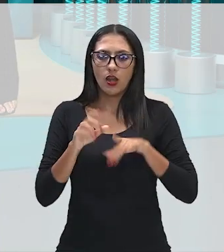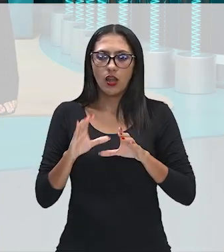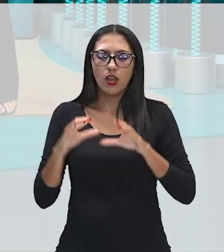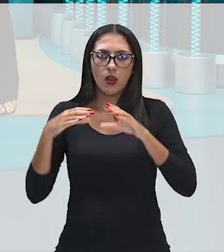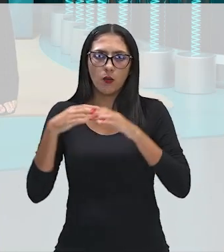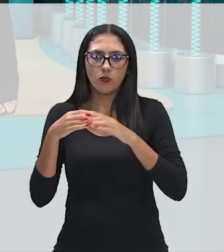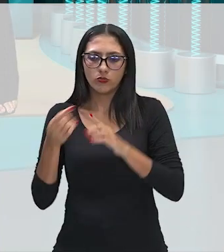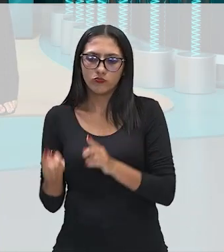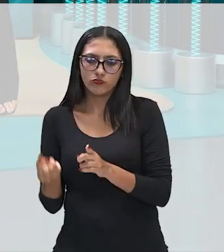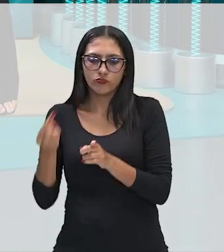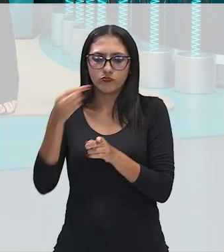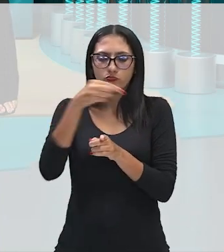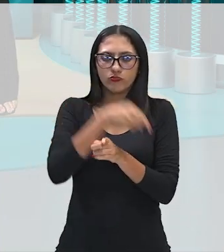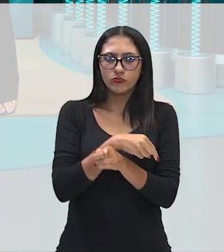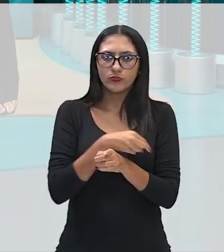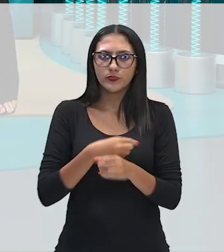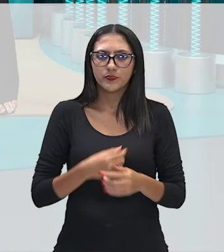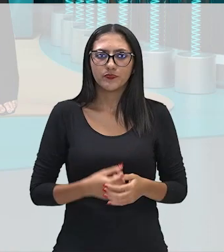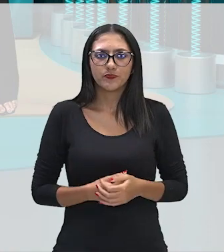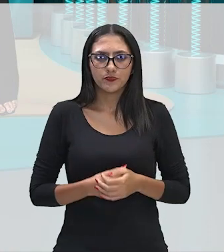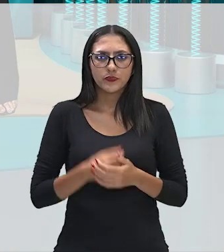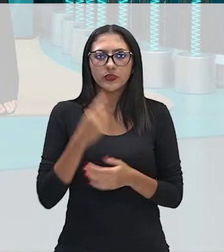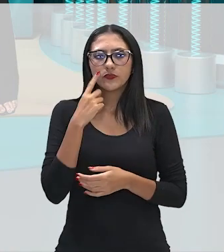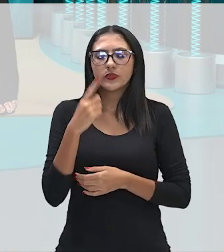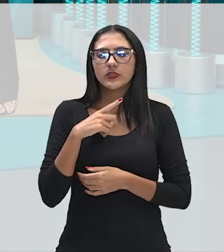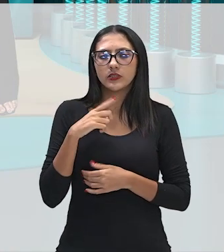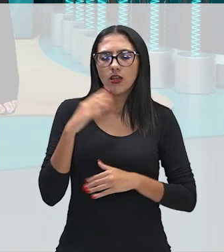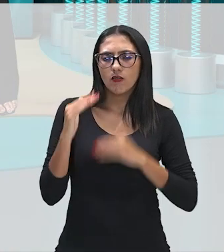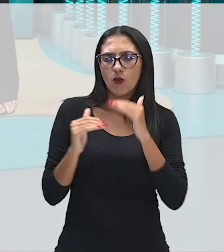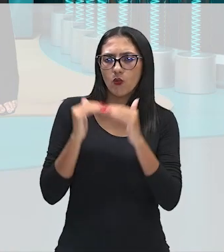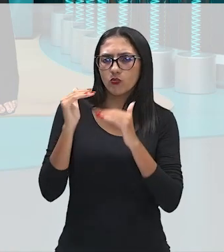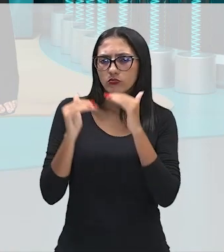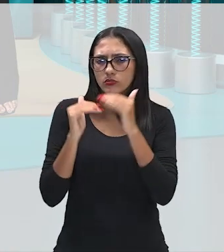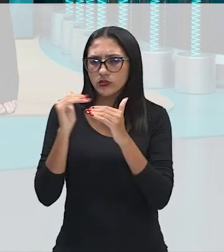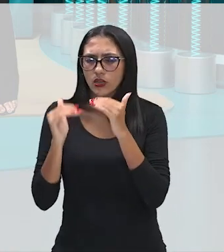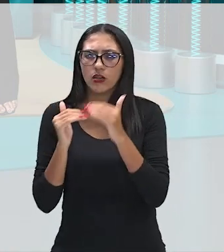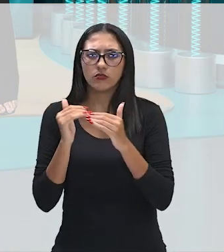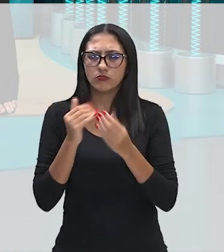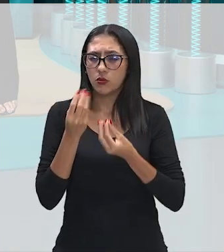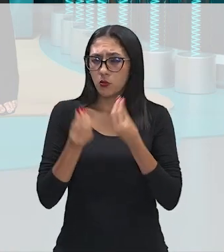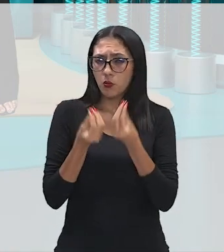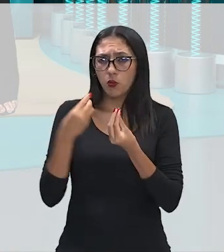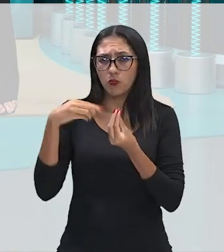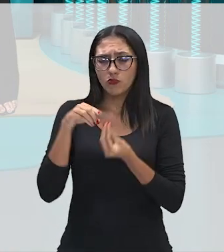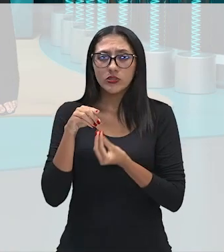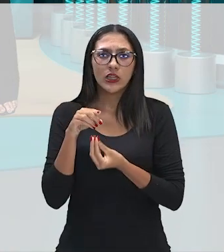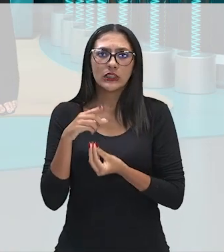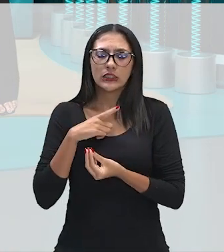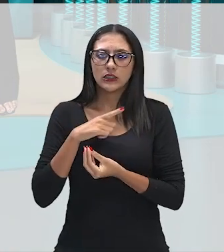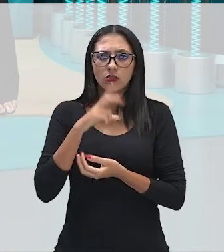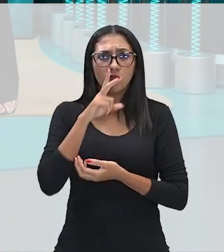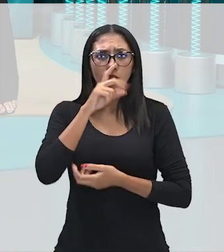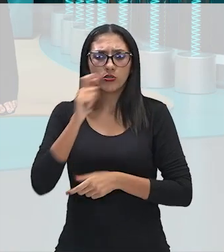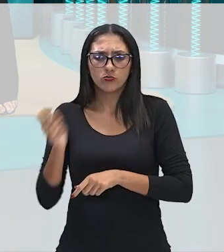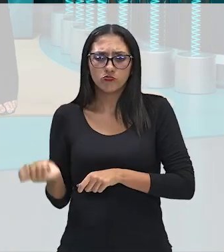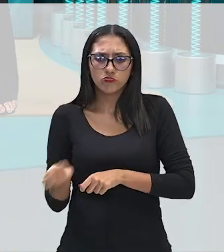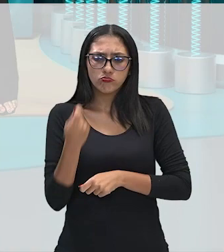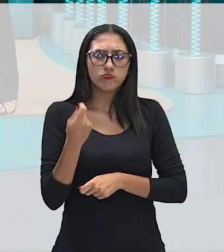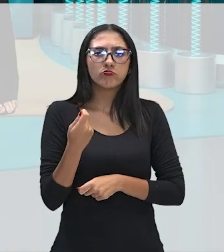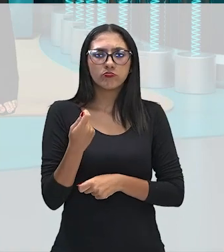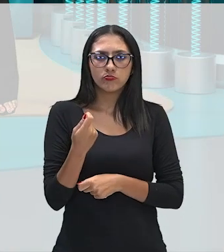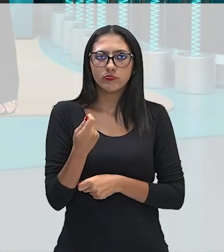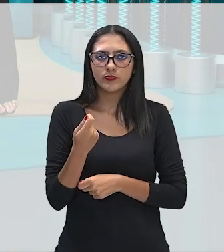se incrementando esses fundamentos, que no caso são as formas como você arremessa e recebe essa